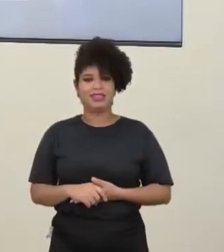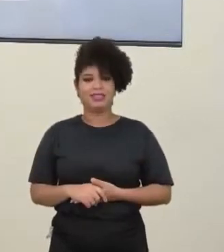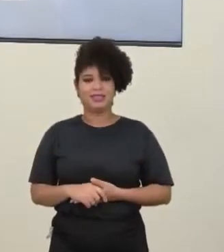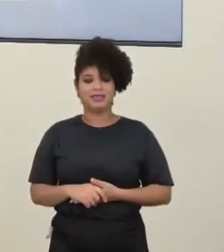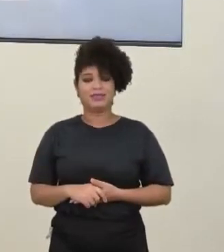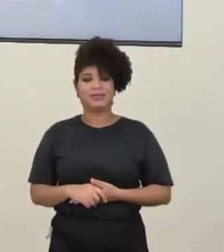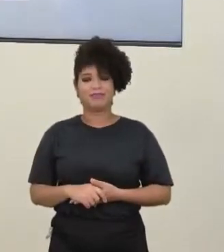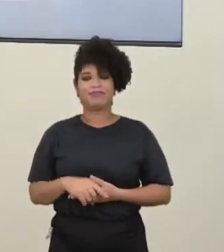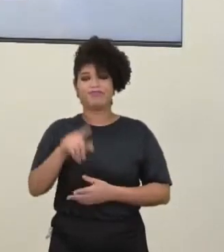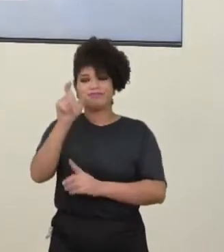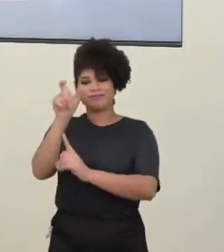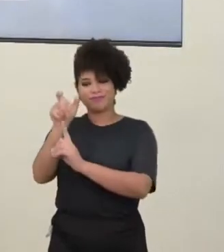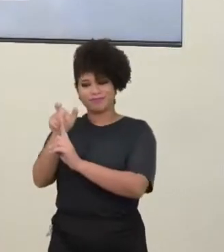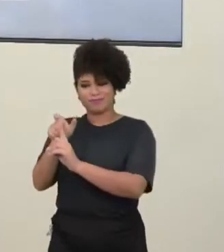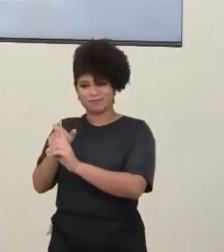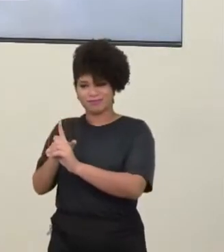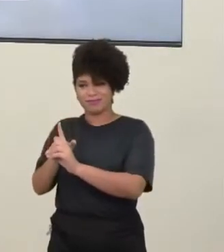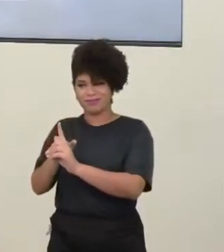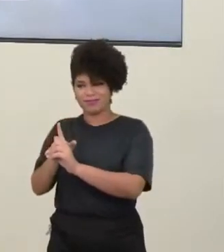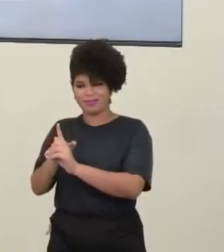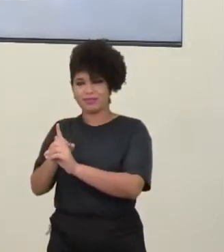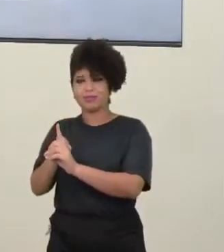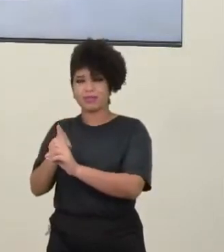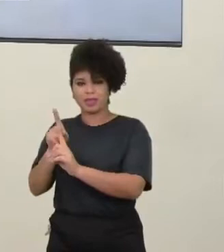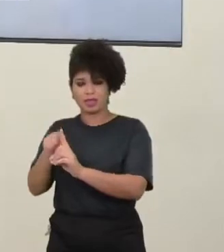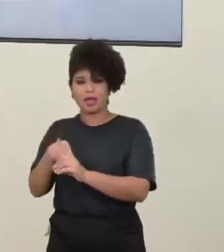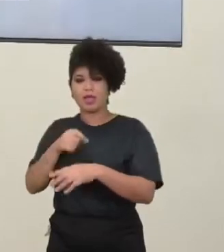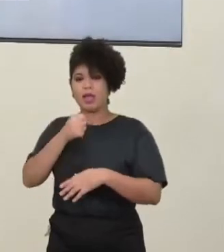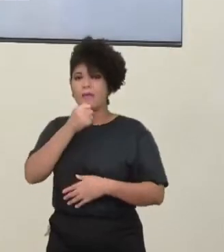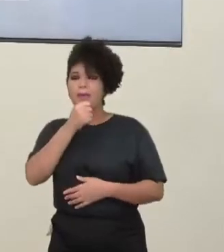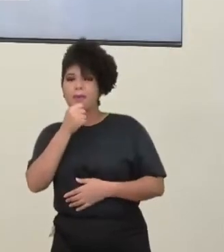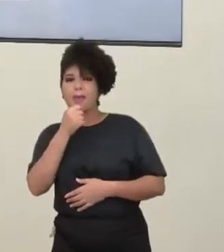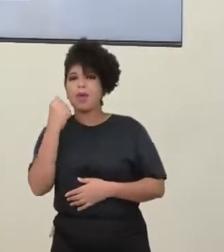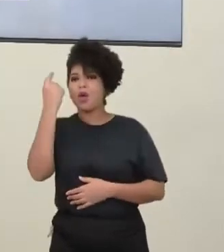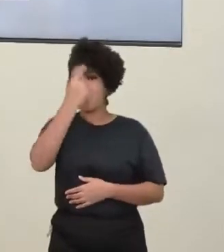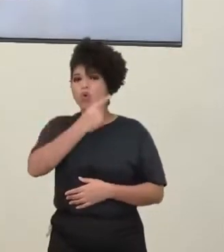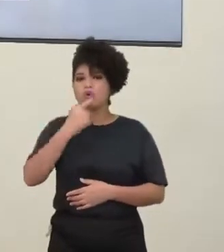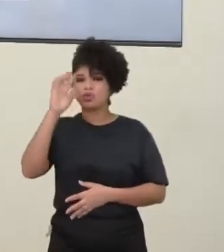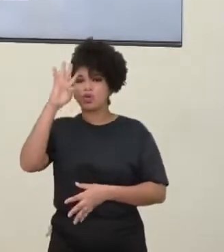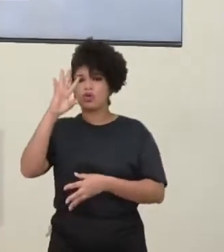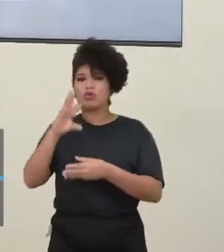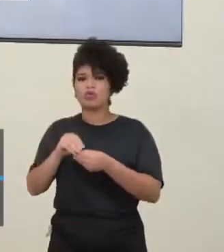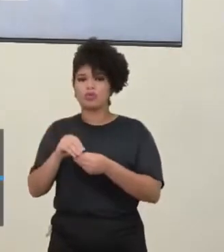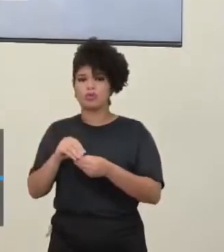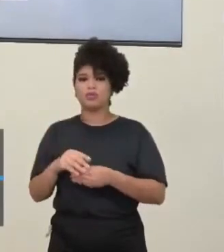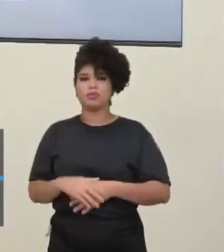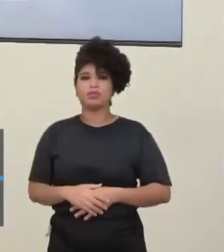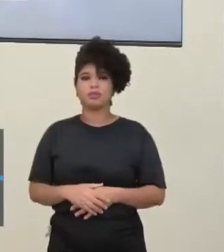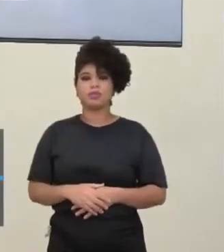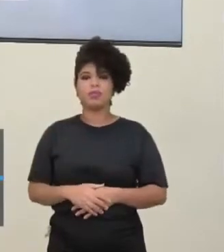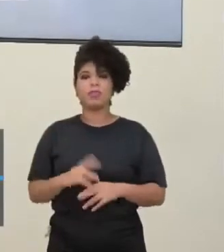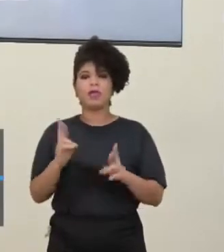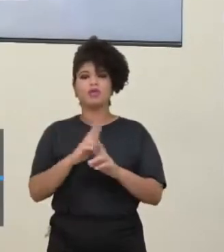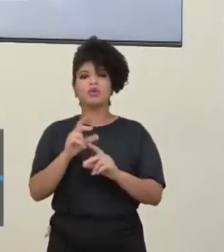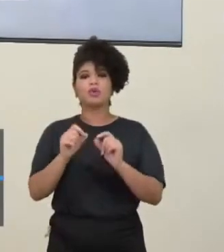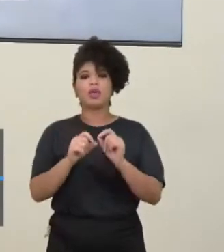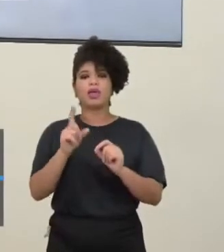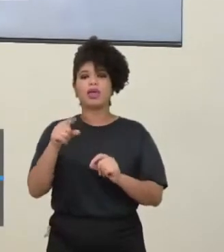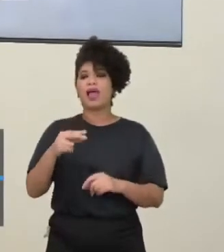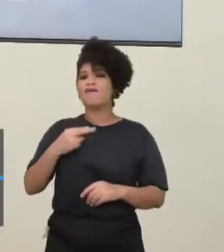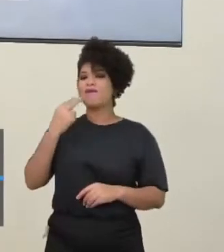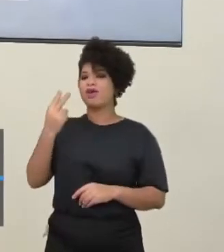né, a pessoa que a gente vai ver ali fazendo aquele trabalho, e é justamente por que a gente vai associar a ela? Porque é a voz dela que a gente vai